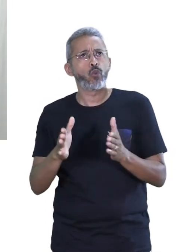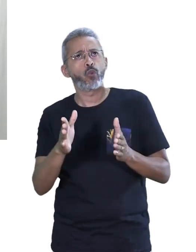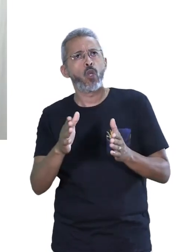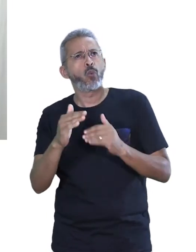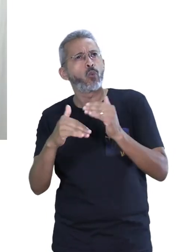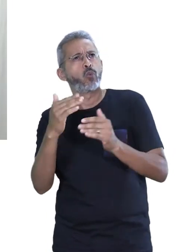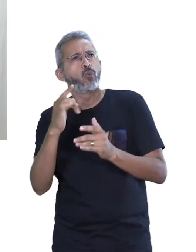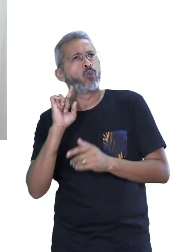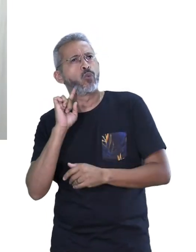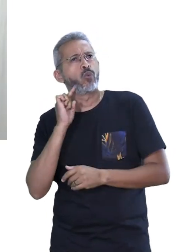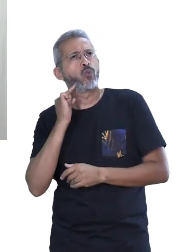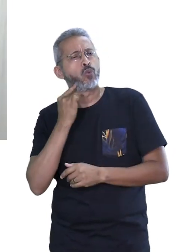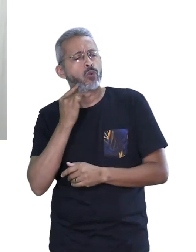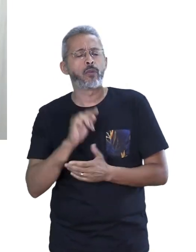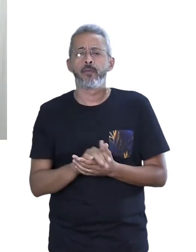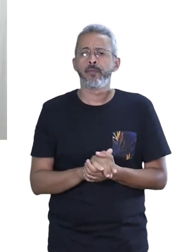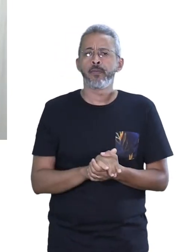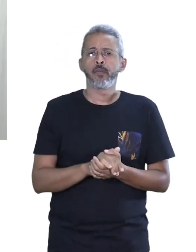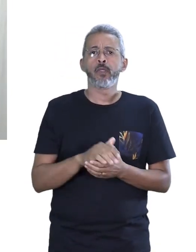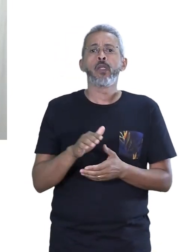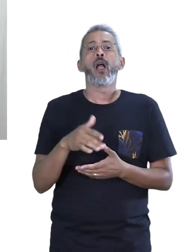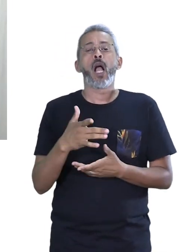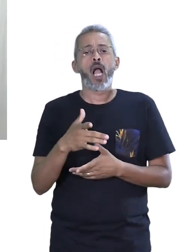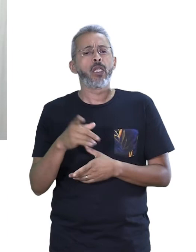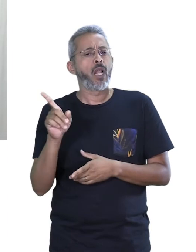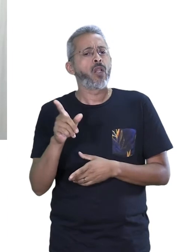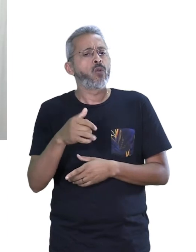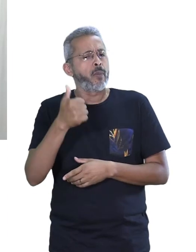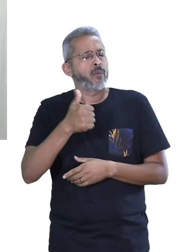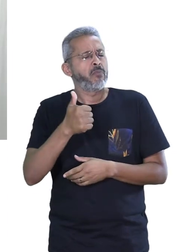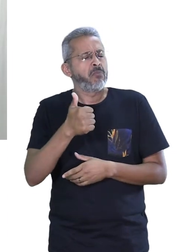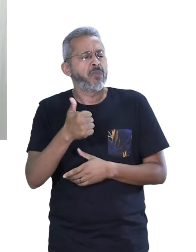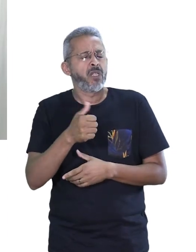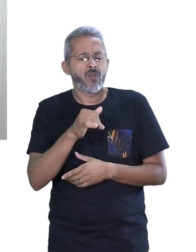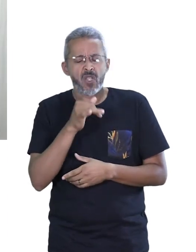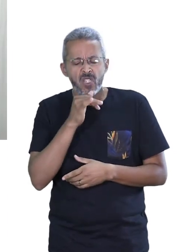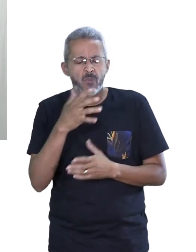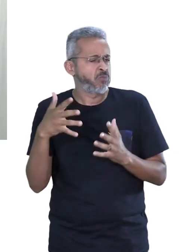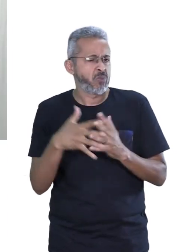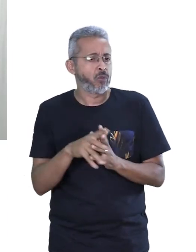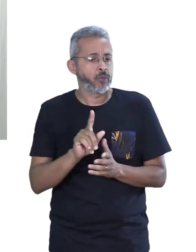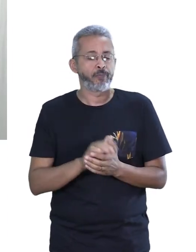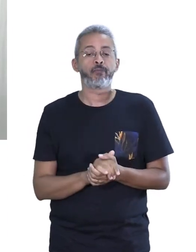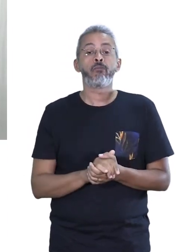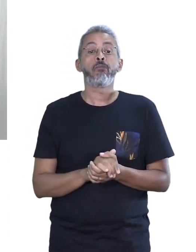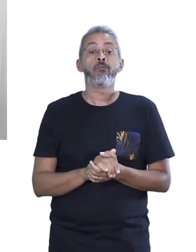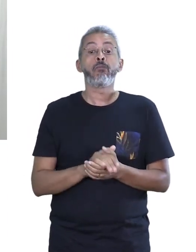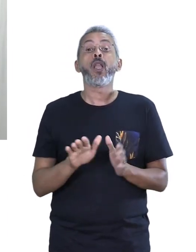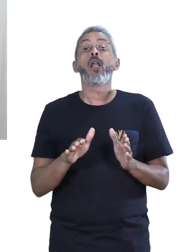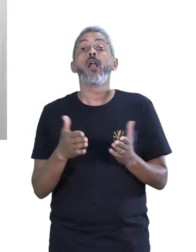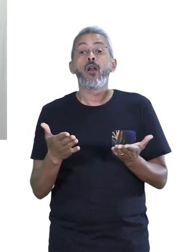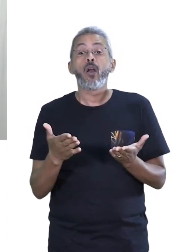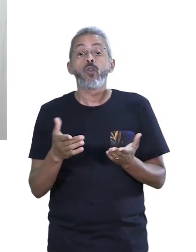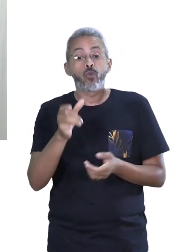os rios estão cada vez mais poluídos. Ainda no primeiro exemplo, para não ficar confuso. Qual é o